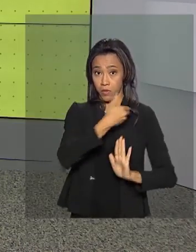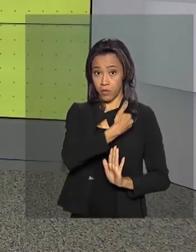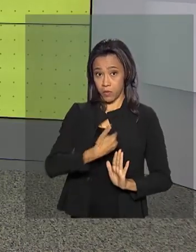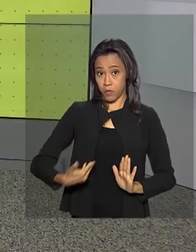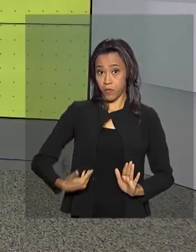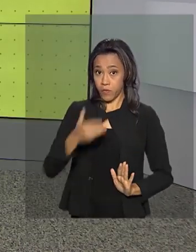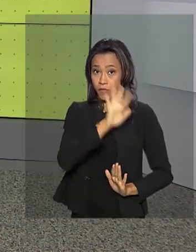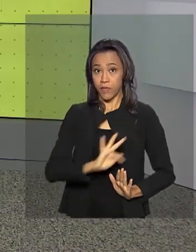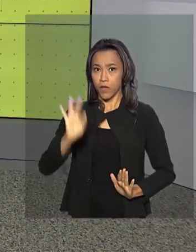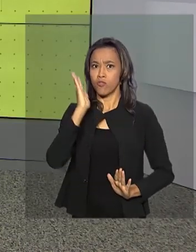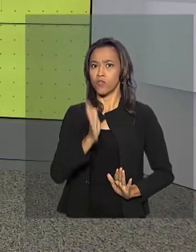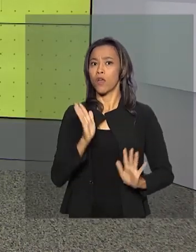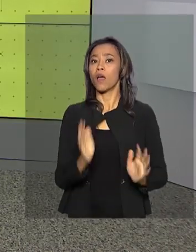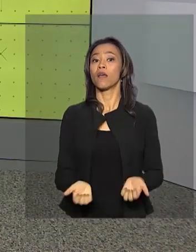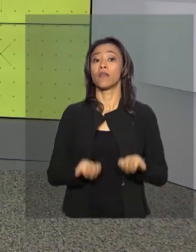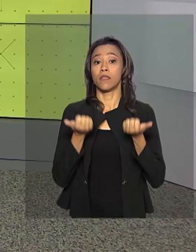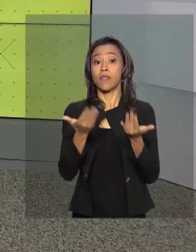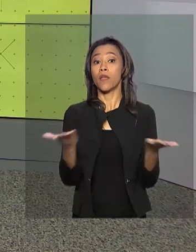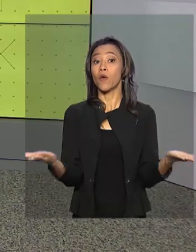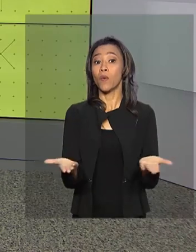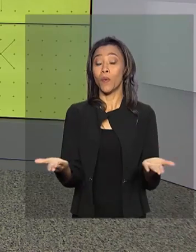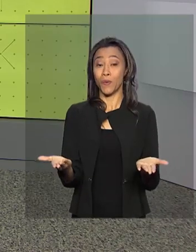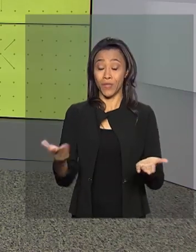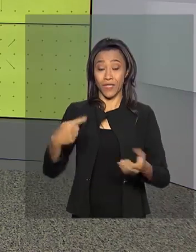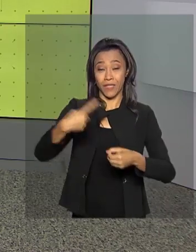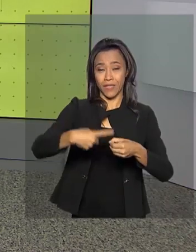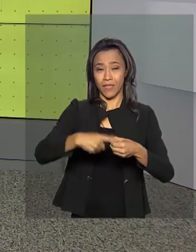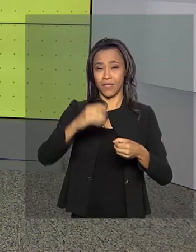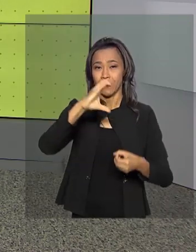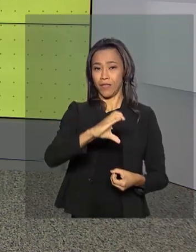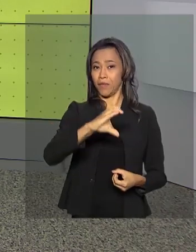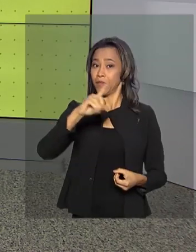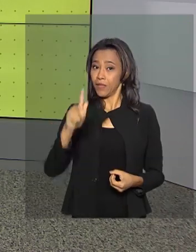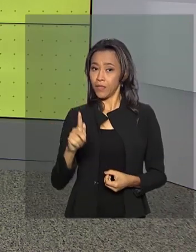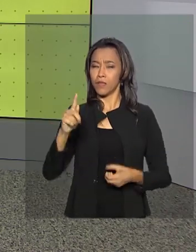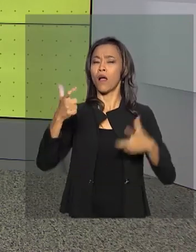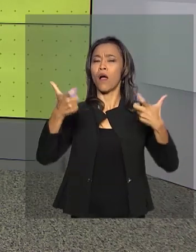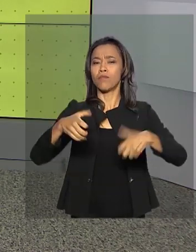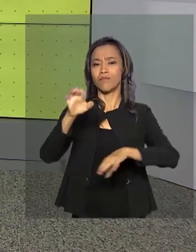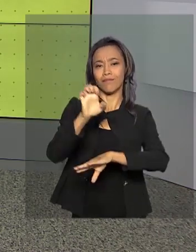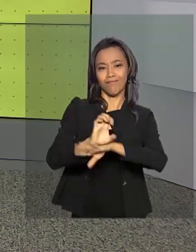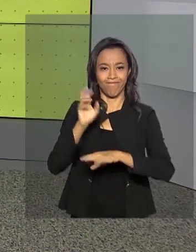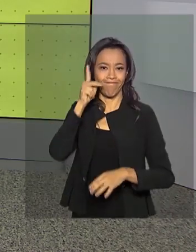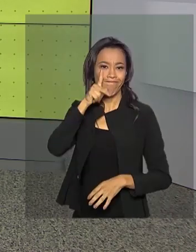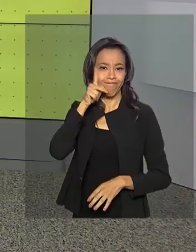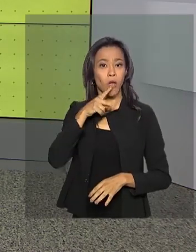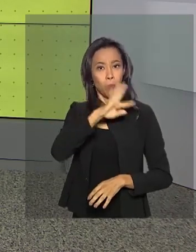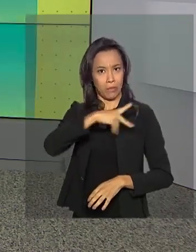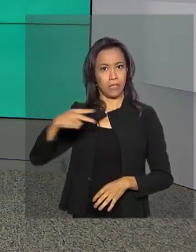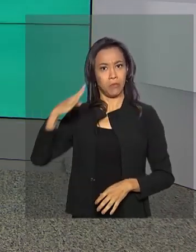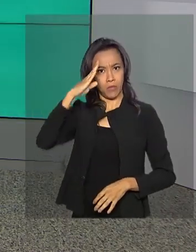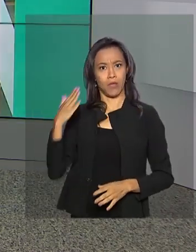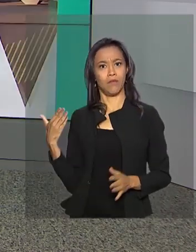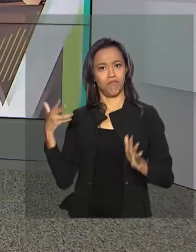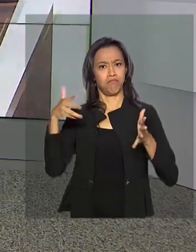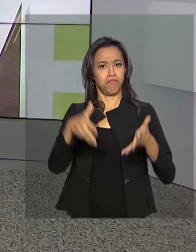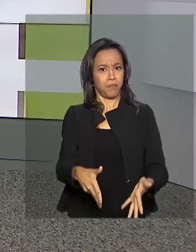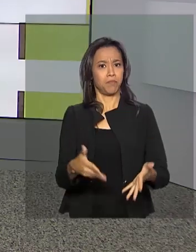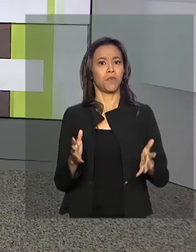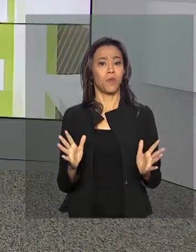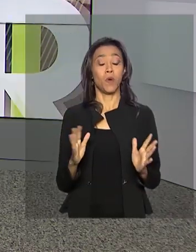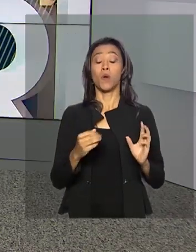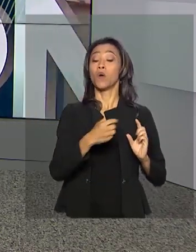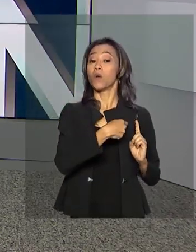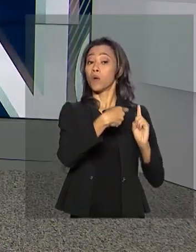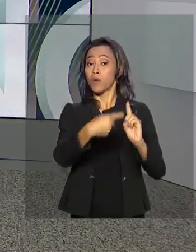Governo Federal foram entregues hoje em Campina Grande, na Paraíba. O presidente Jair Bolsonaro participou da cerimônia. O ministro do